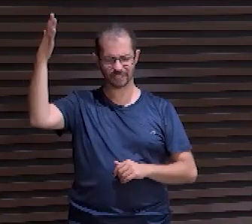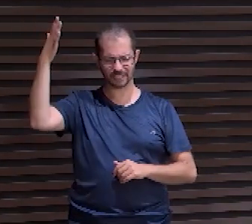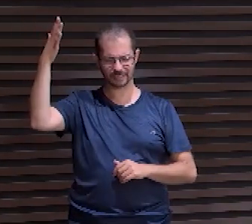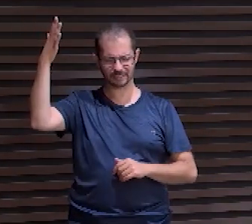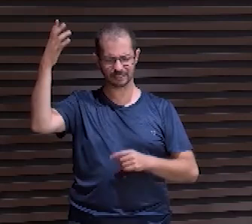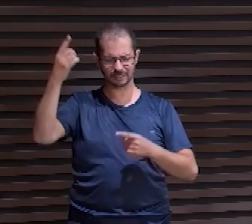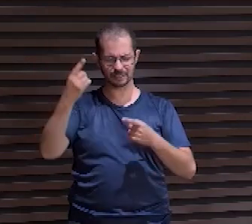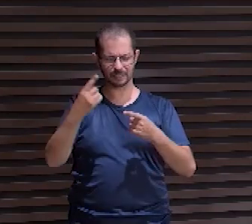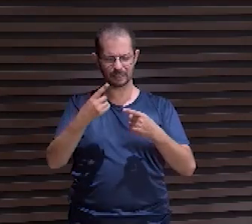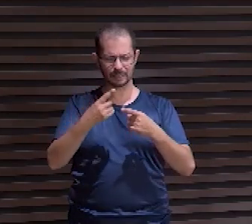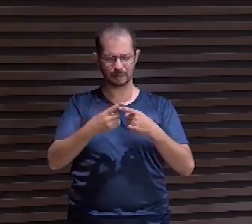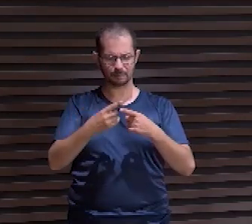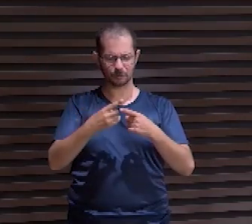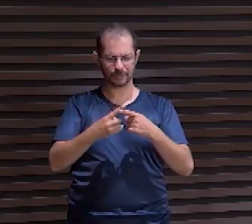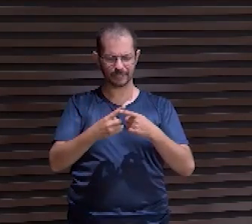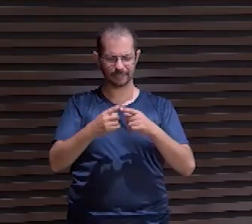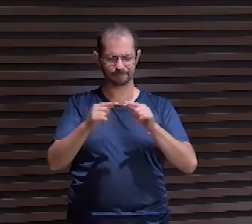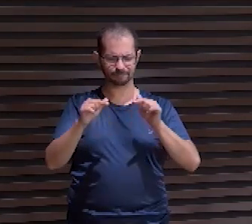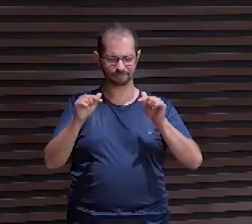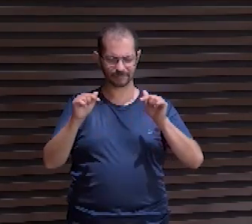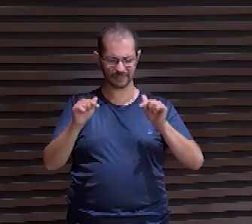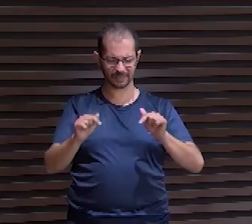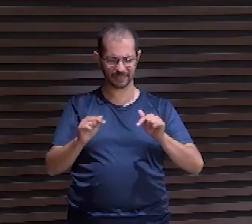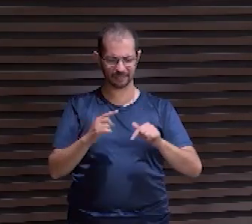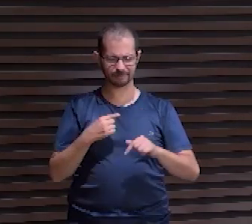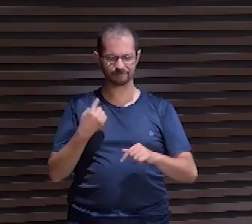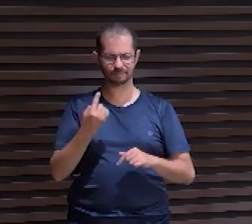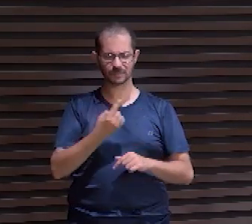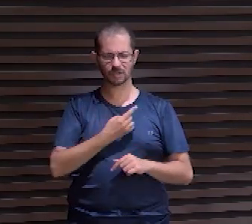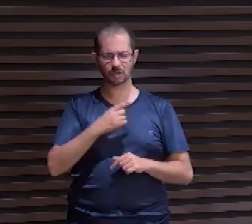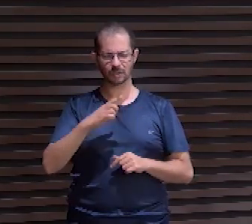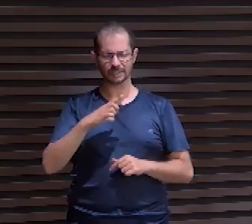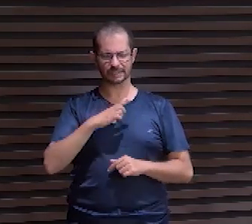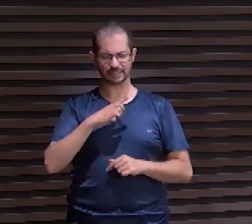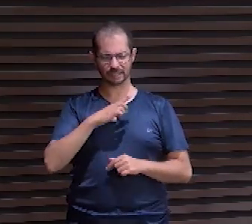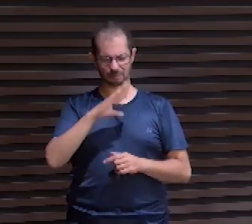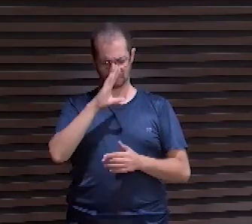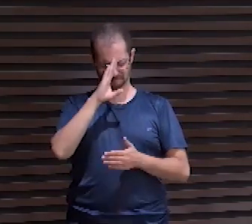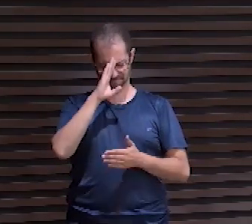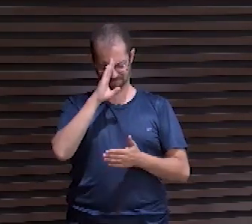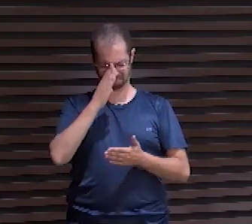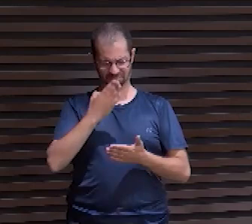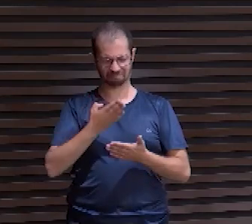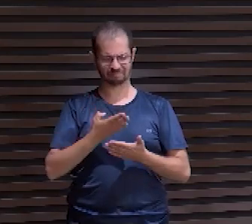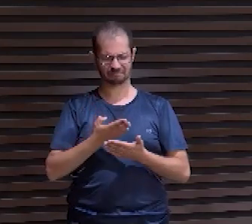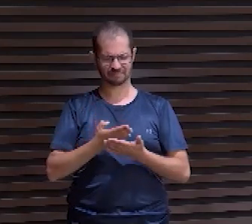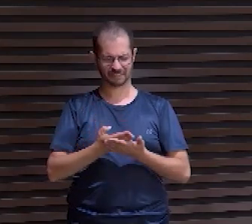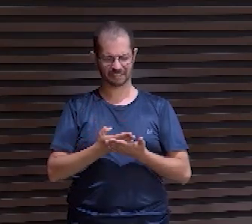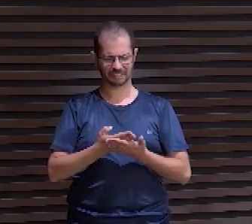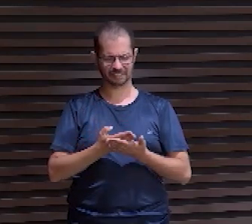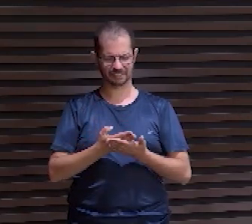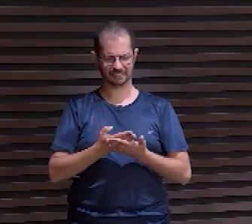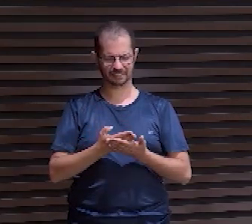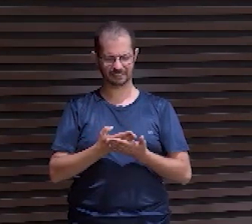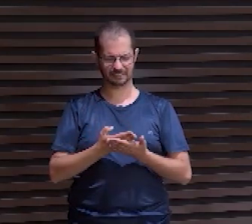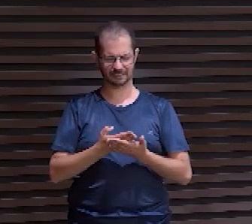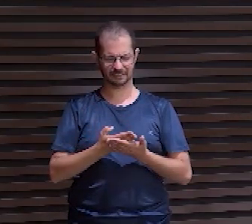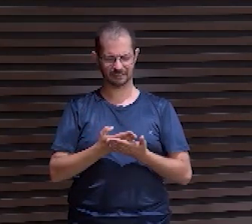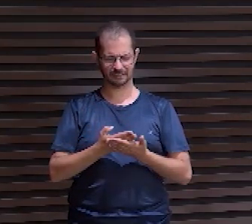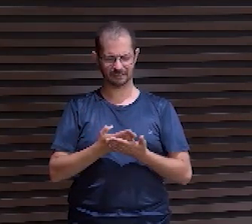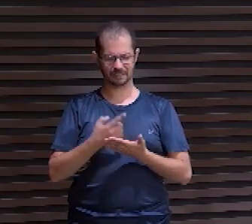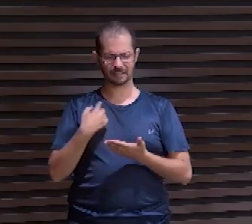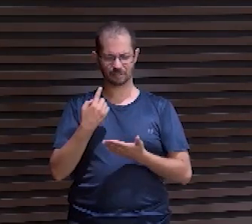Porque aqui nós temos a convicção de que somos atendidos.